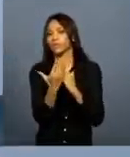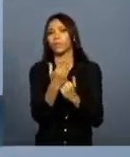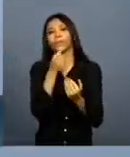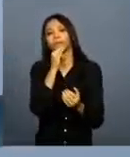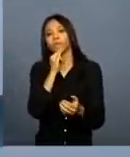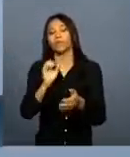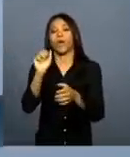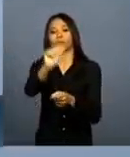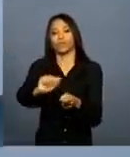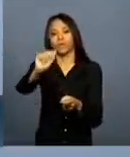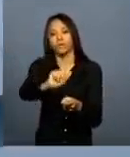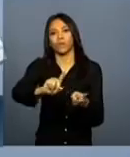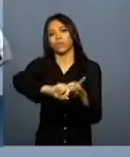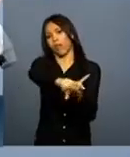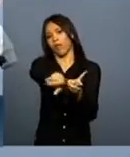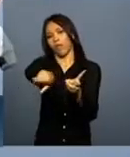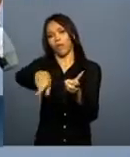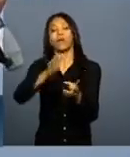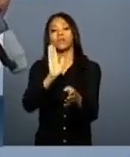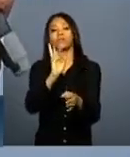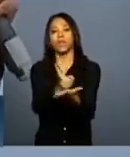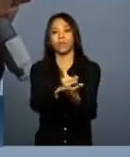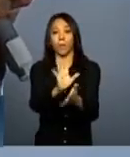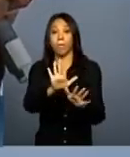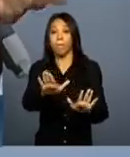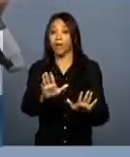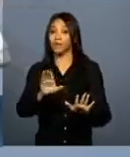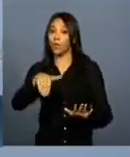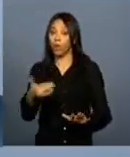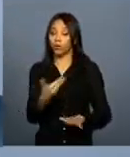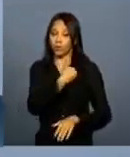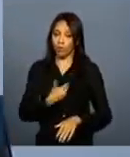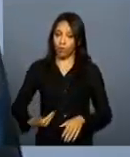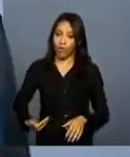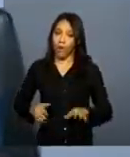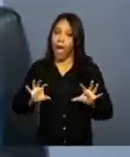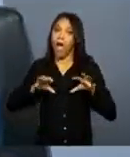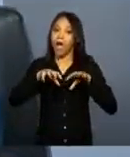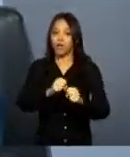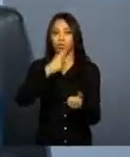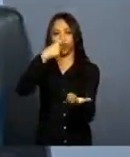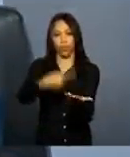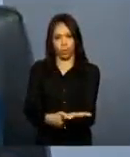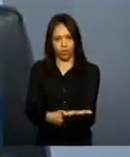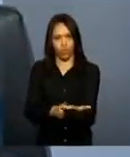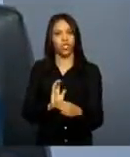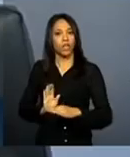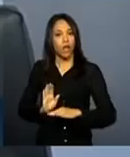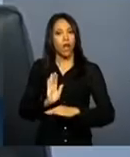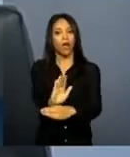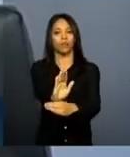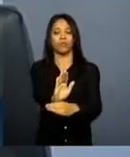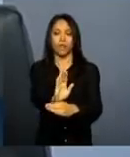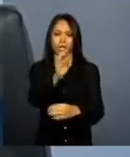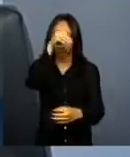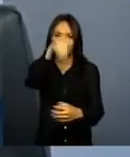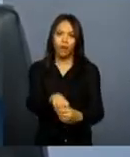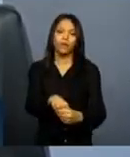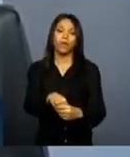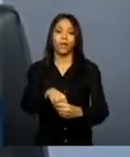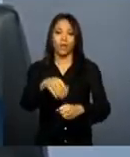ação social, mas só quando o Estado tomou as rédeas e resolveu botar dinheiro, transformar em escala políticas